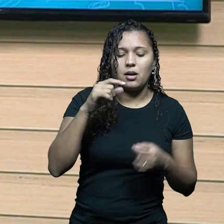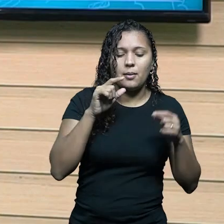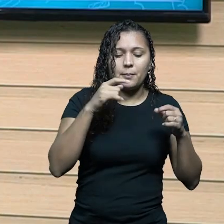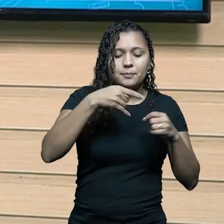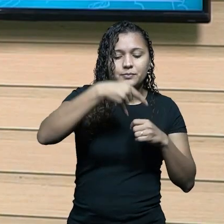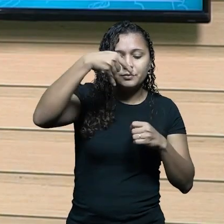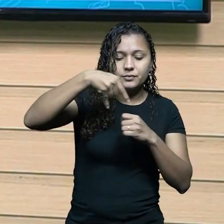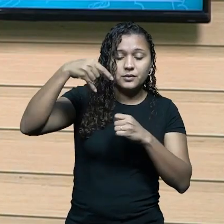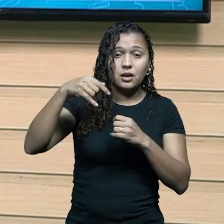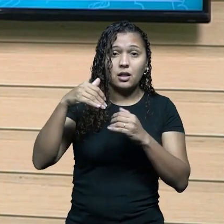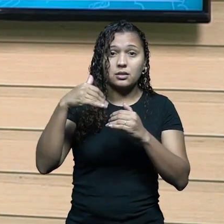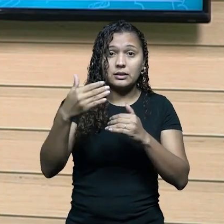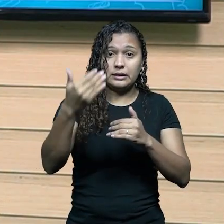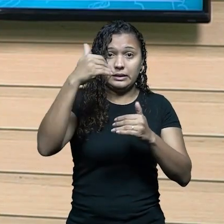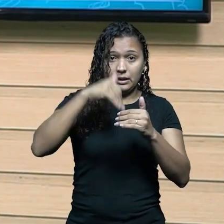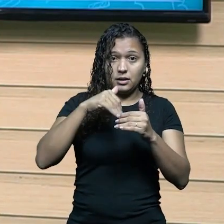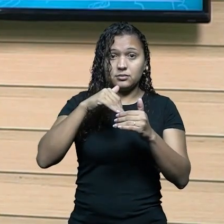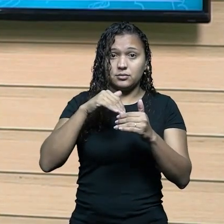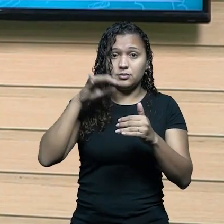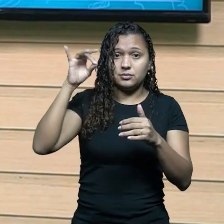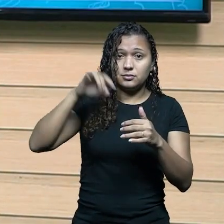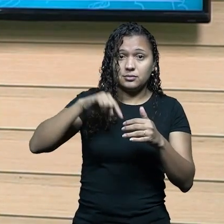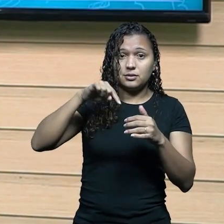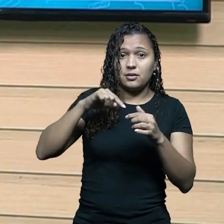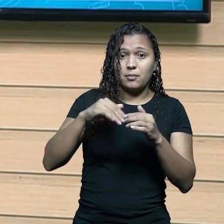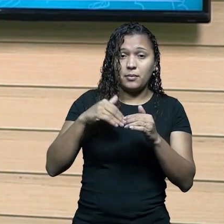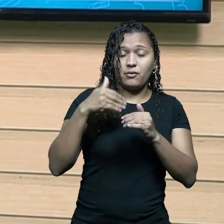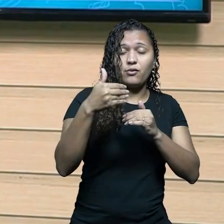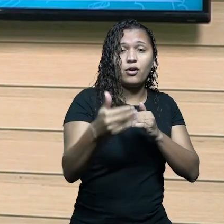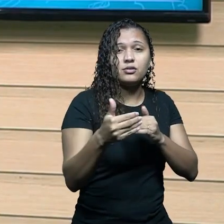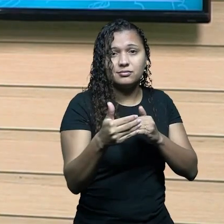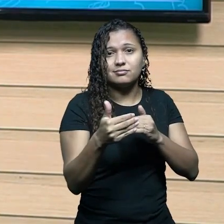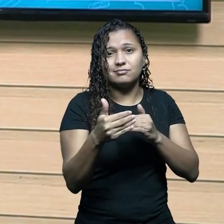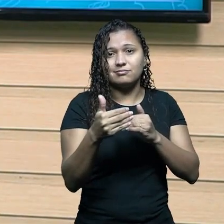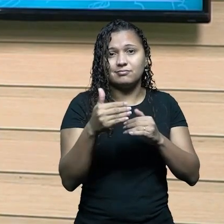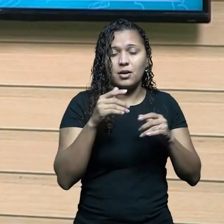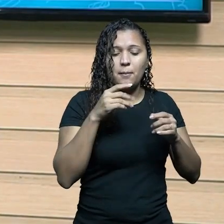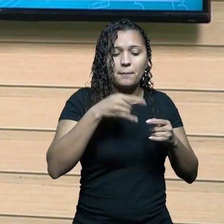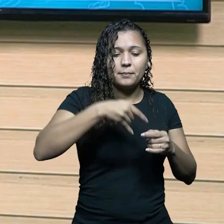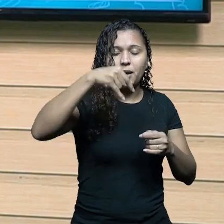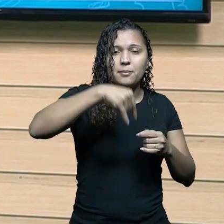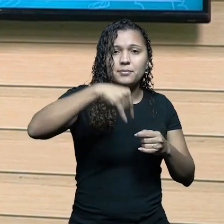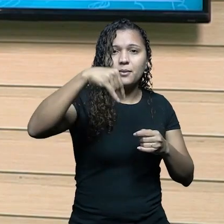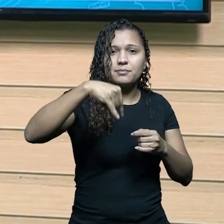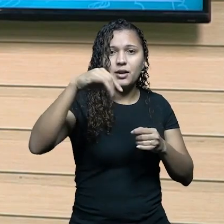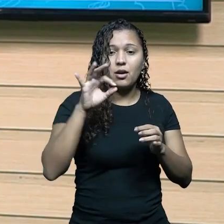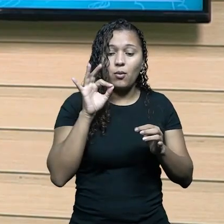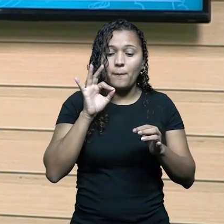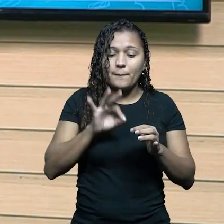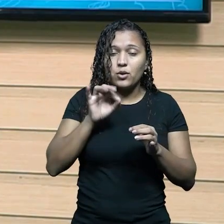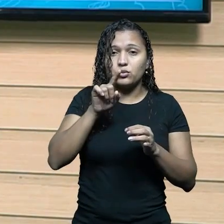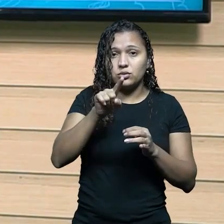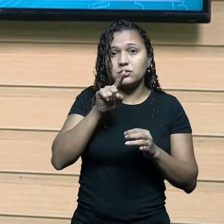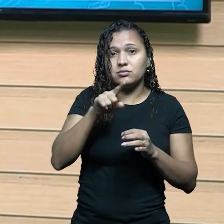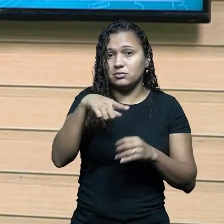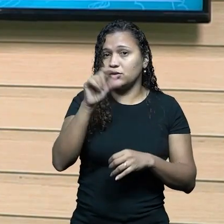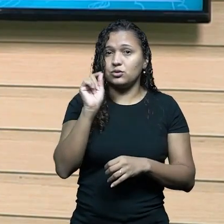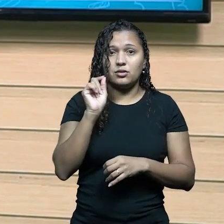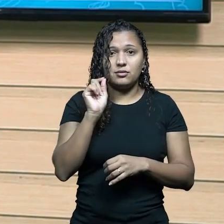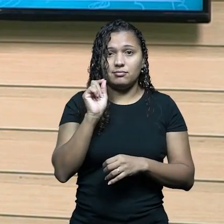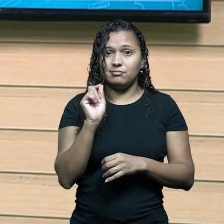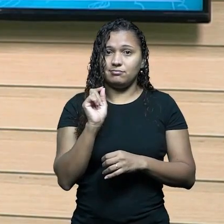estas cotas de dentro da figura que foi selecionada para fora a partir do ponto em que